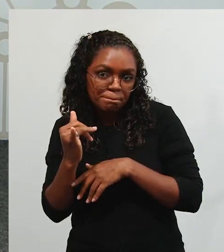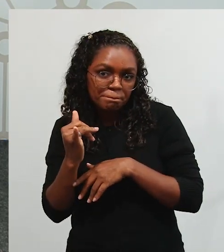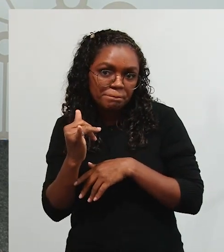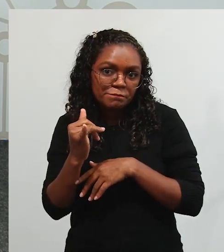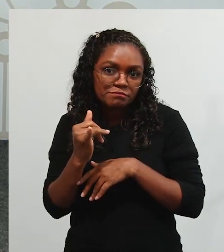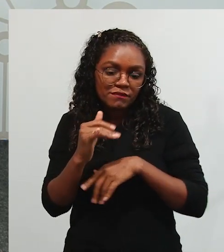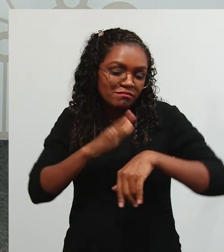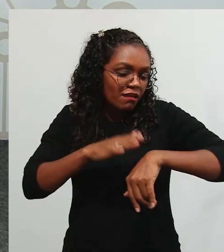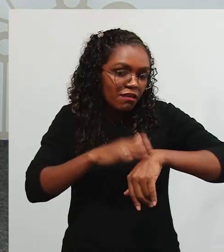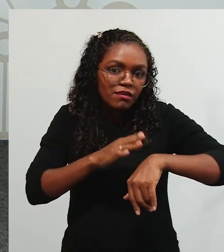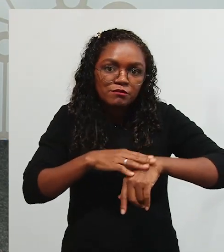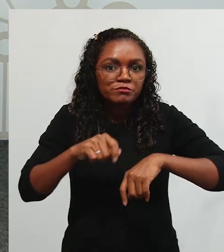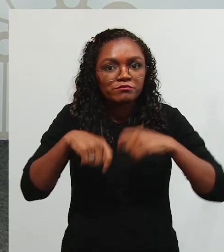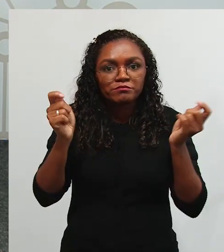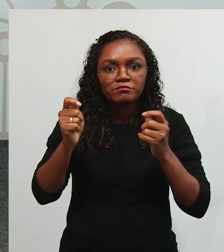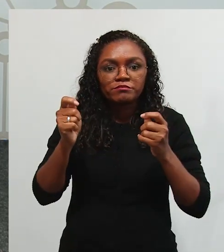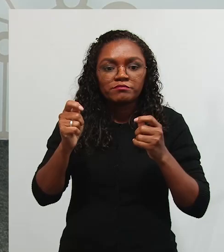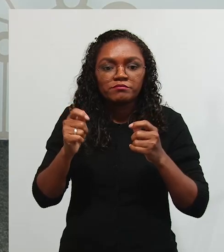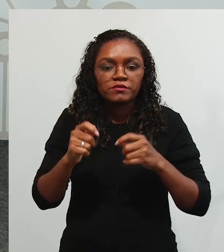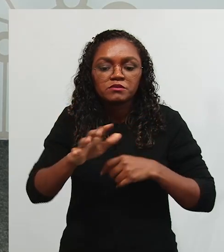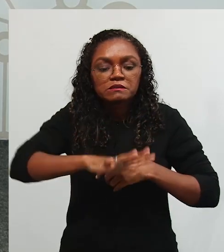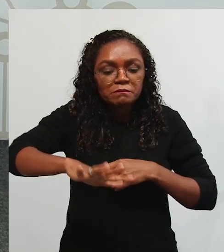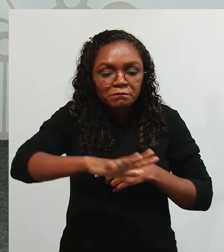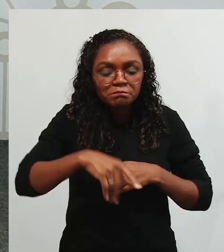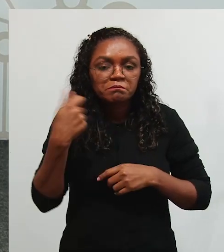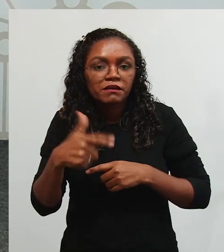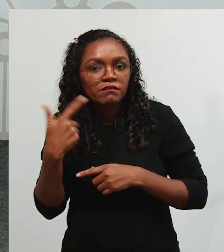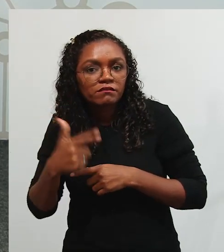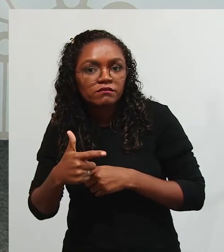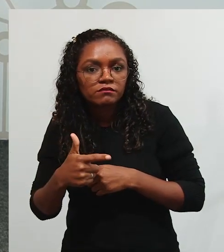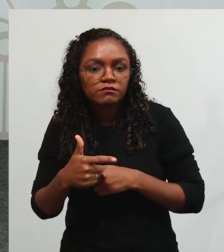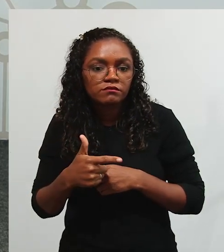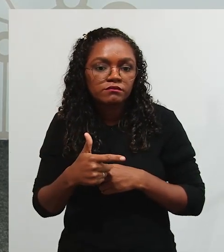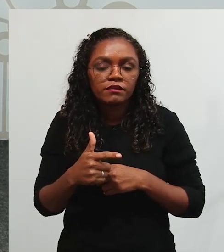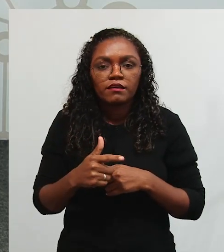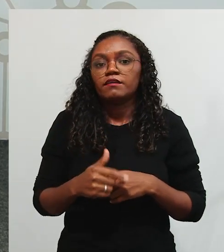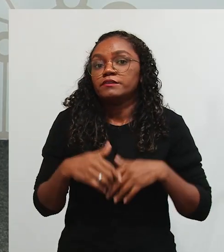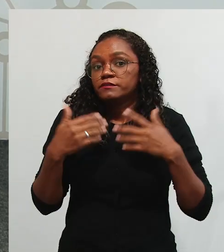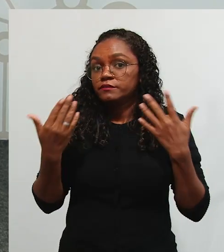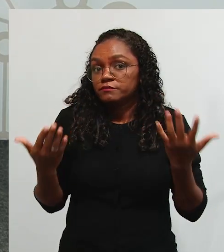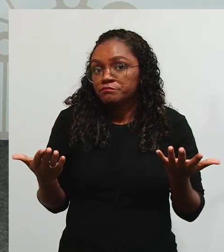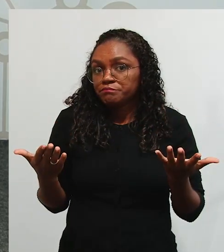do tempo, do espaço, e isso pode,